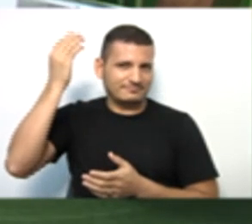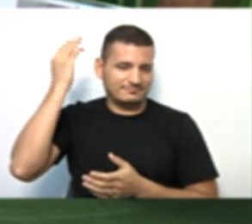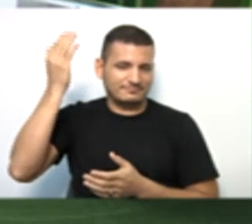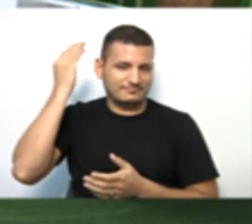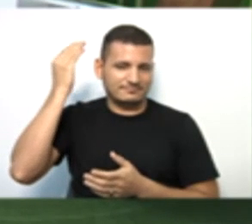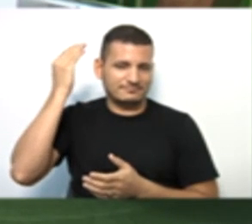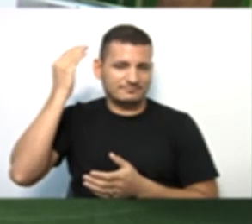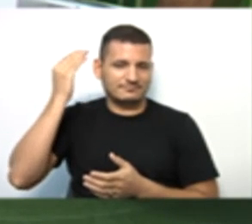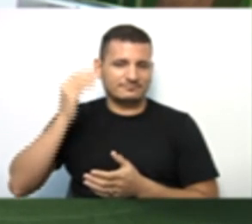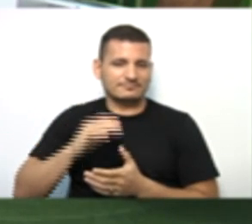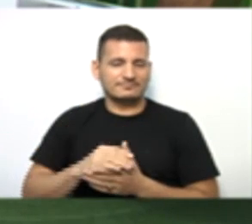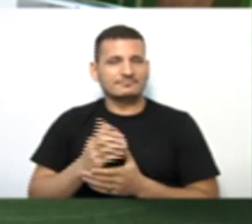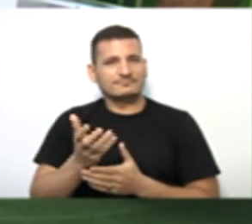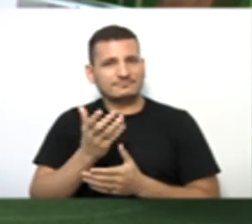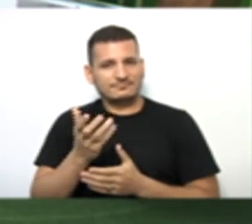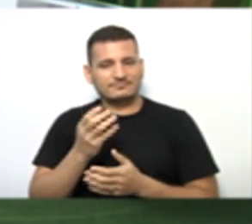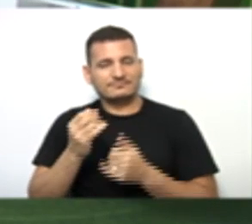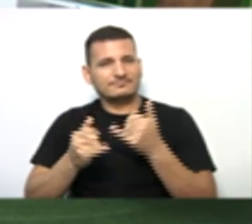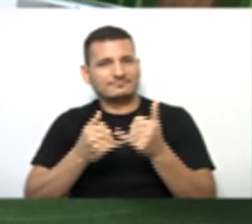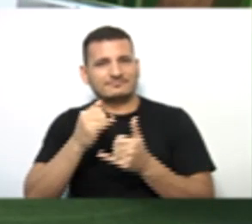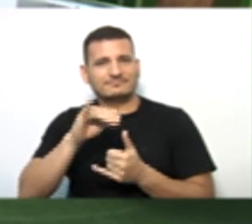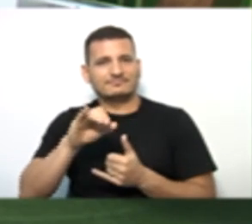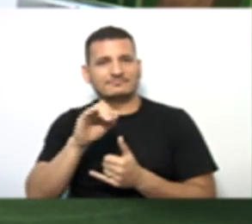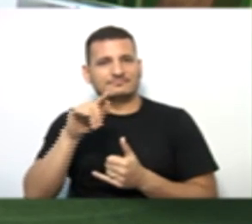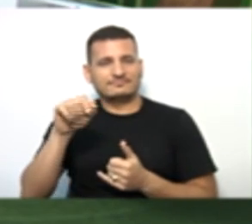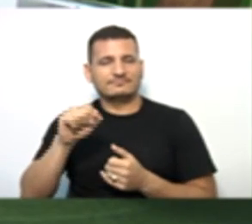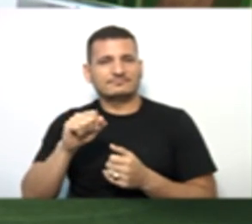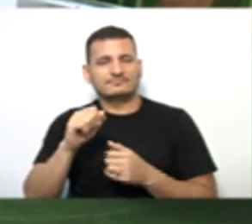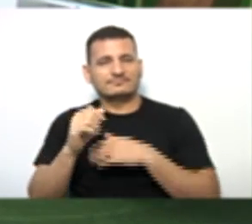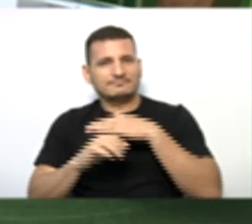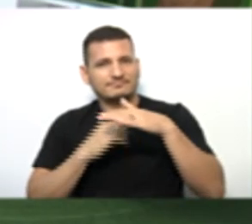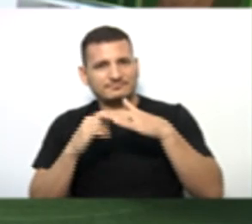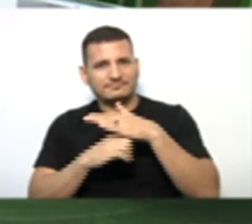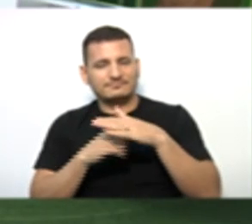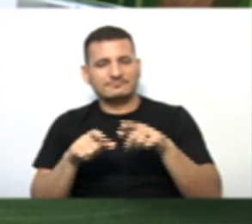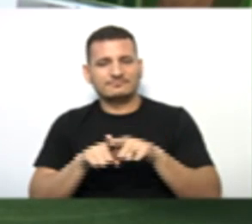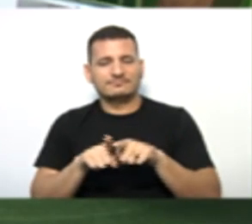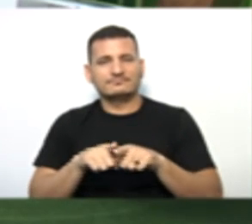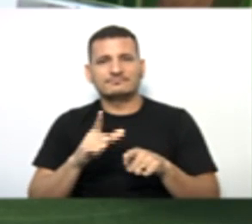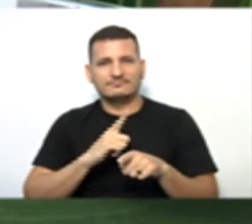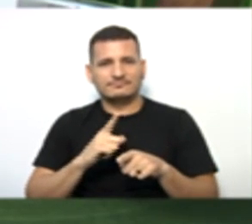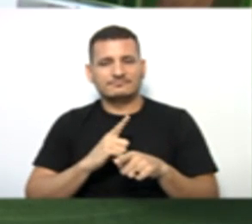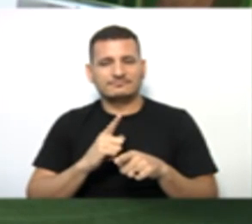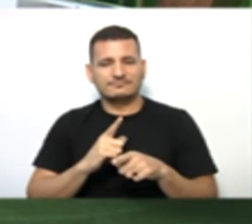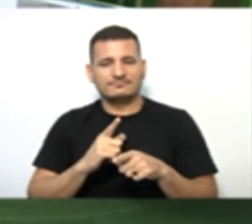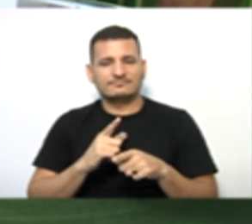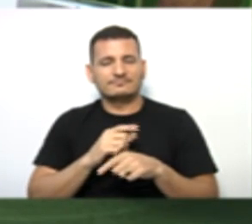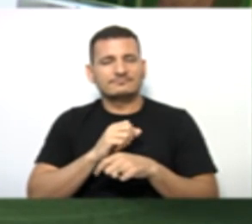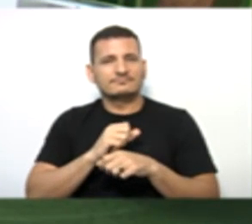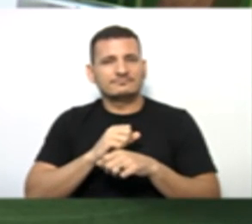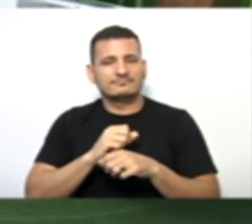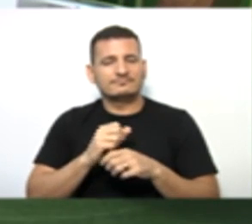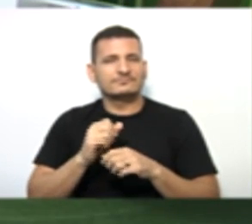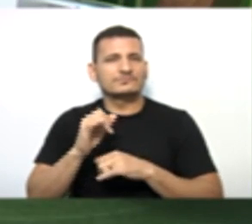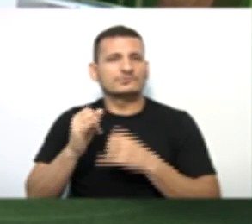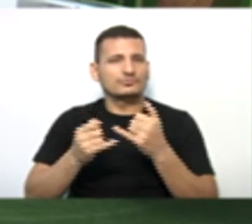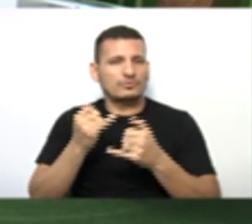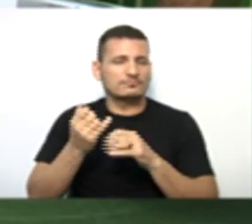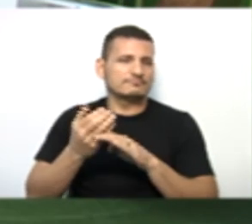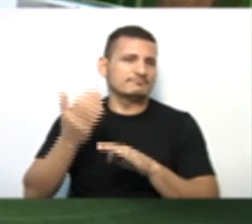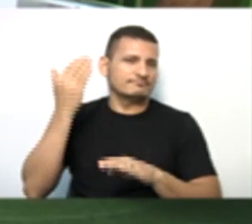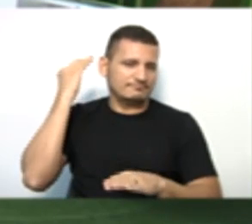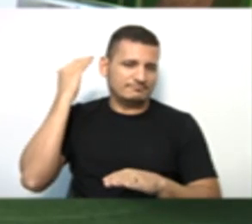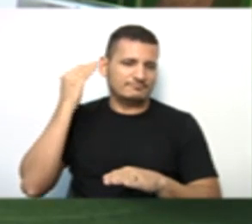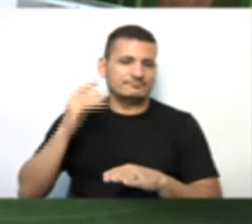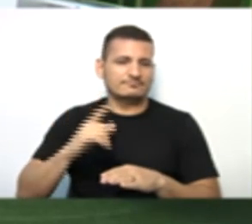está querendo jogar, inclusive as empresas elas estão relançando consoles bem antigos. O futuro repete